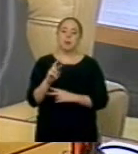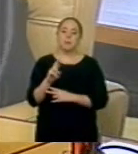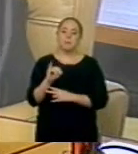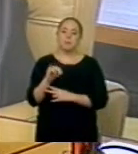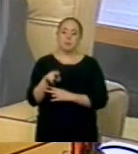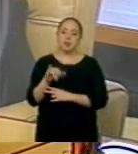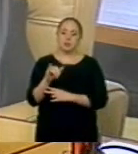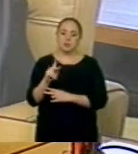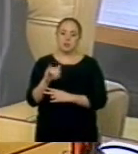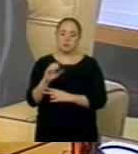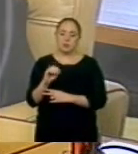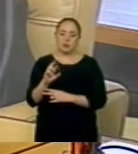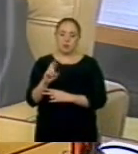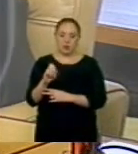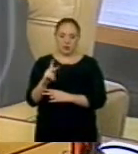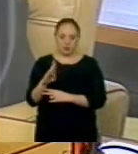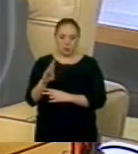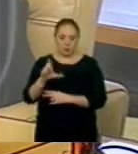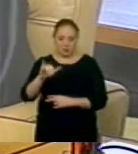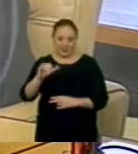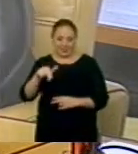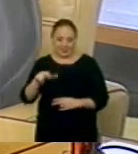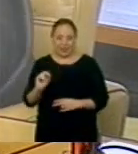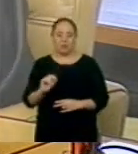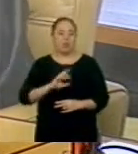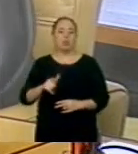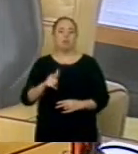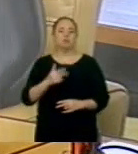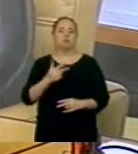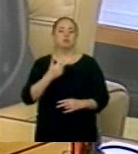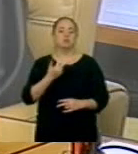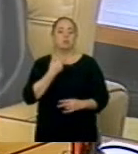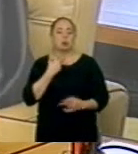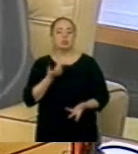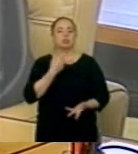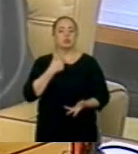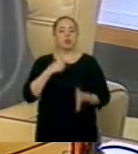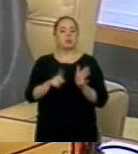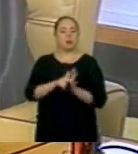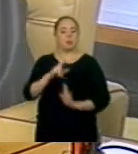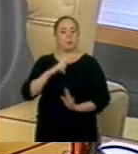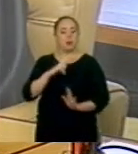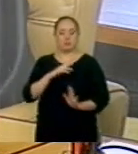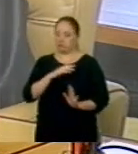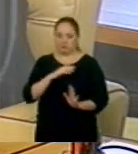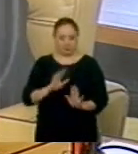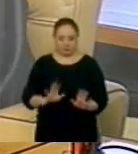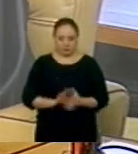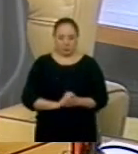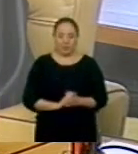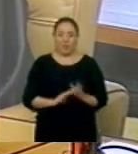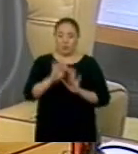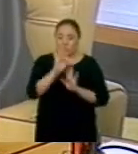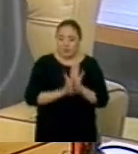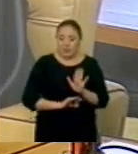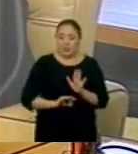todos, sem distinção nem privilégio, a submissão às leis. O texto citado, parágrafo 2º do artigo 55 da Constituição,